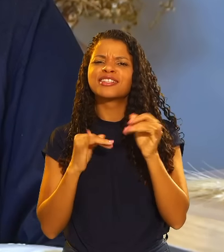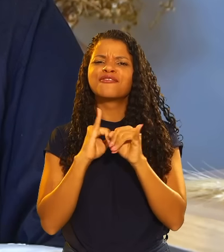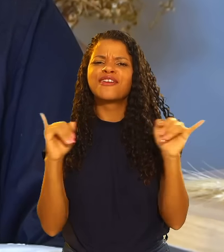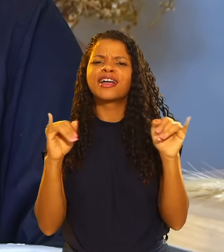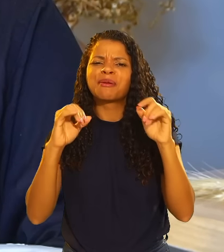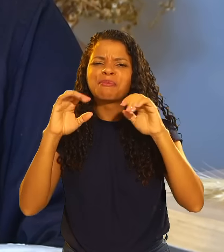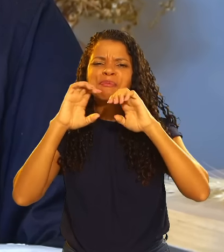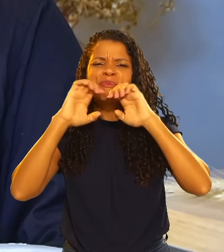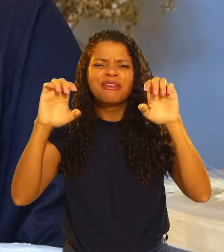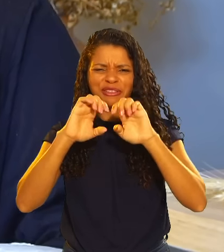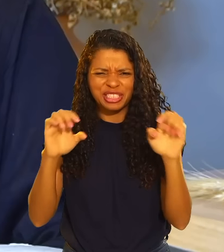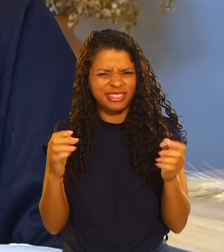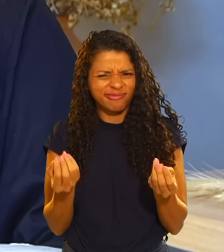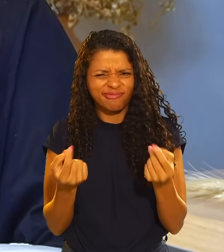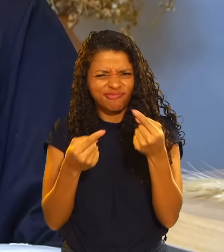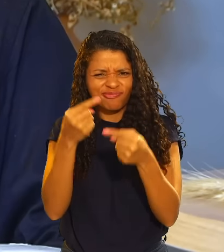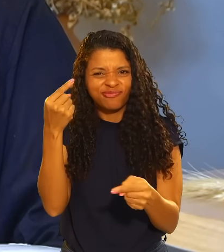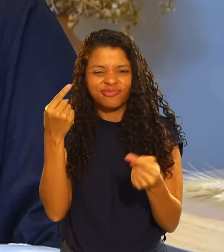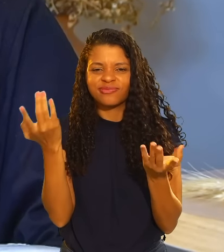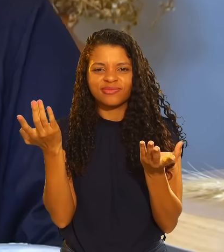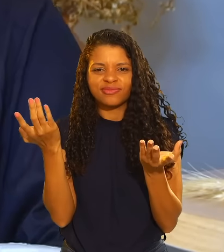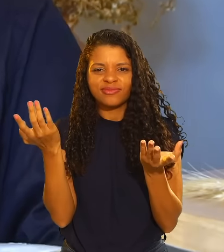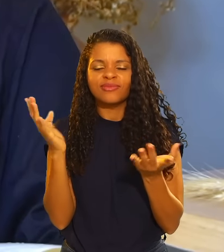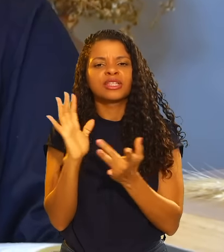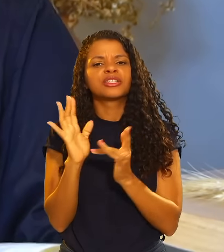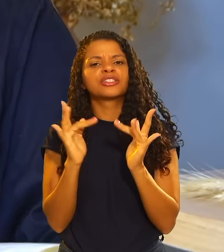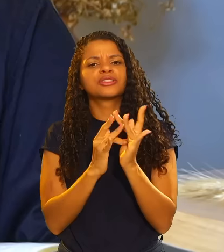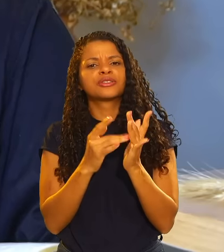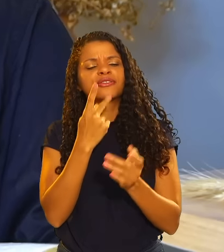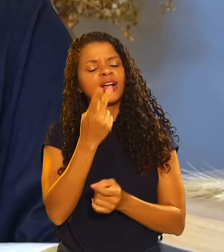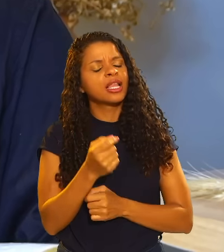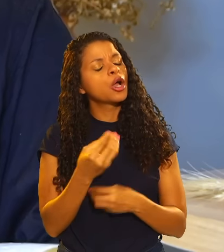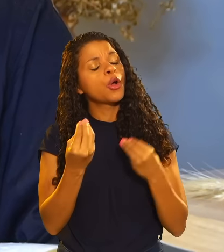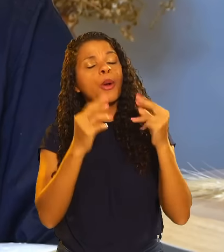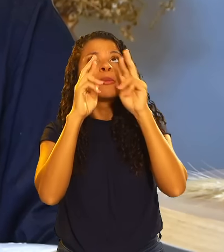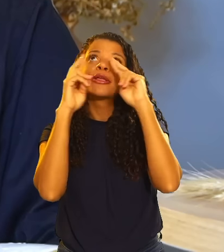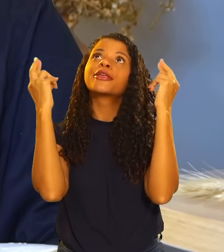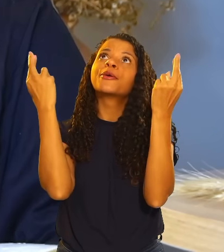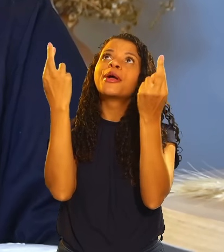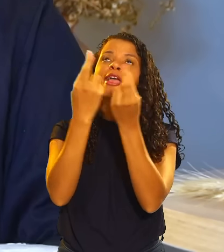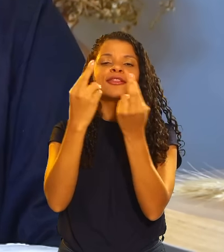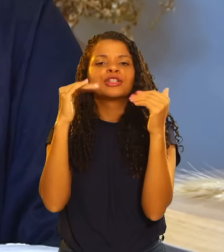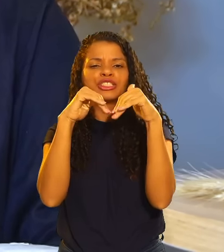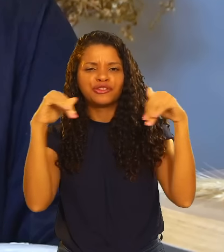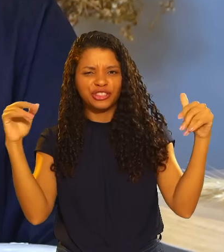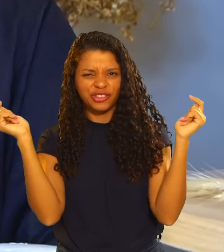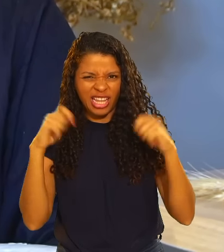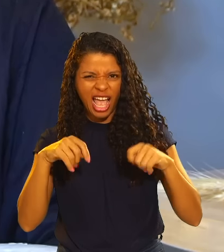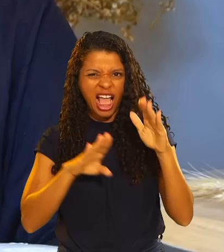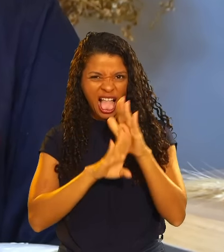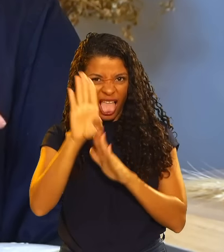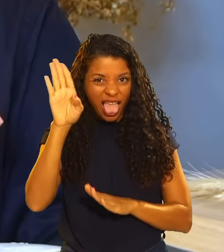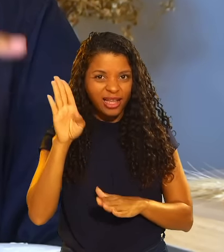vai até usar isso, né? Como é que um reino pode prosperar se ele está dividido em si? Então, mas era aquilo, eles estavam